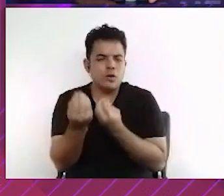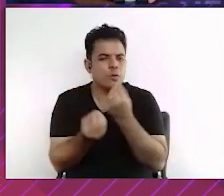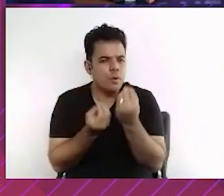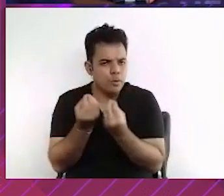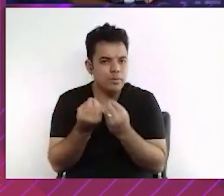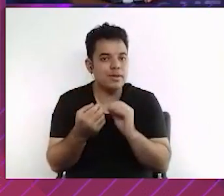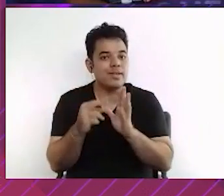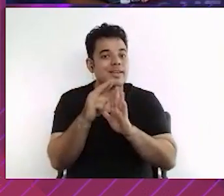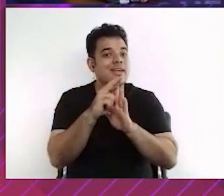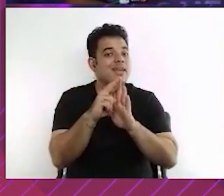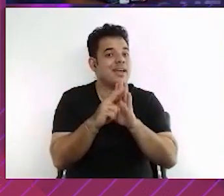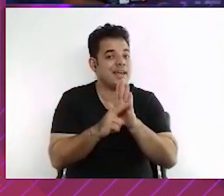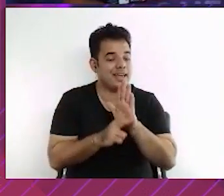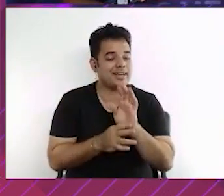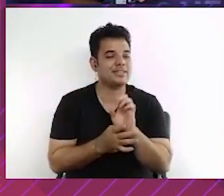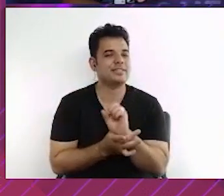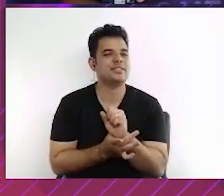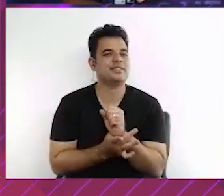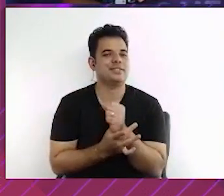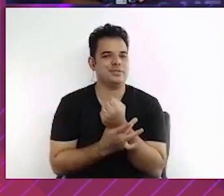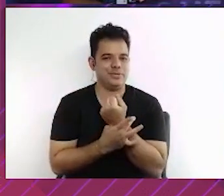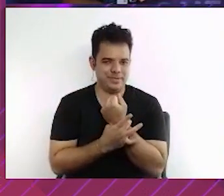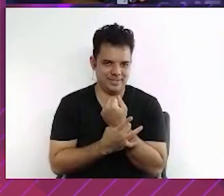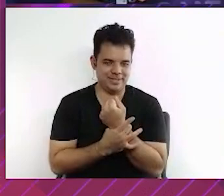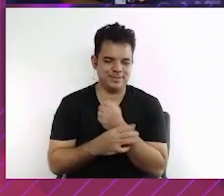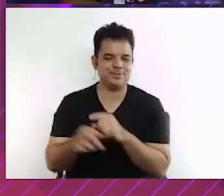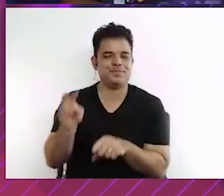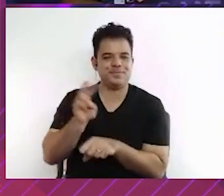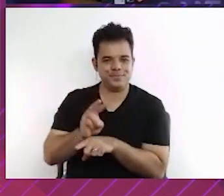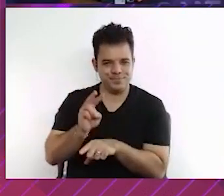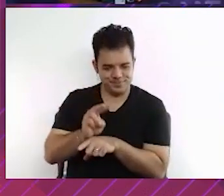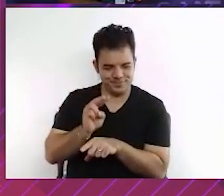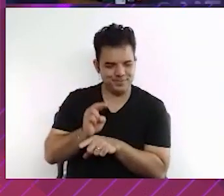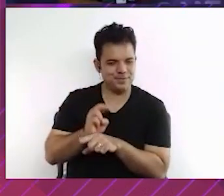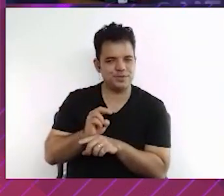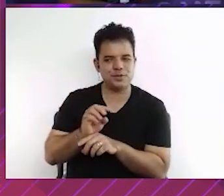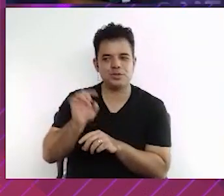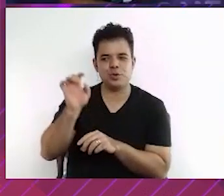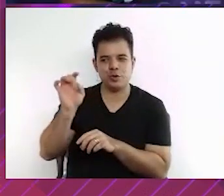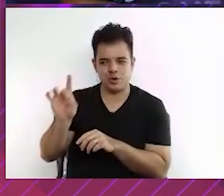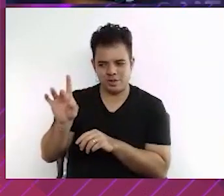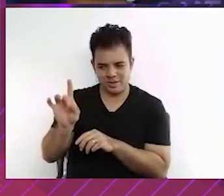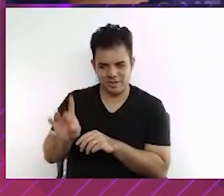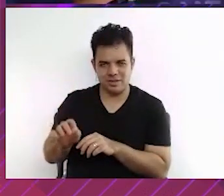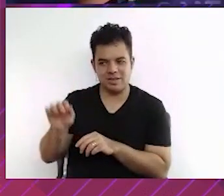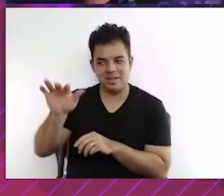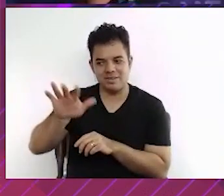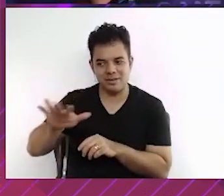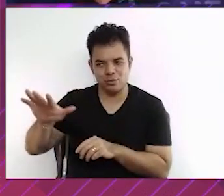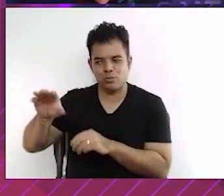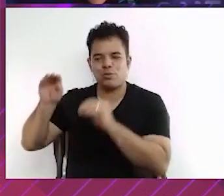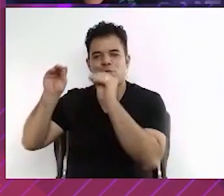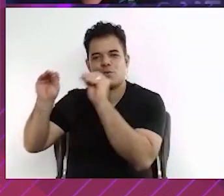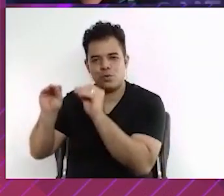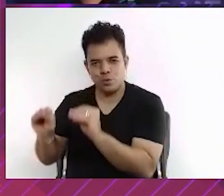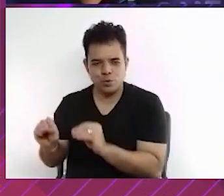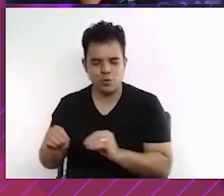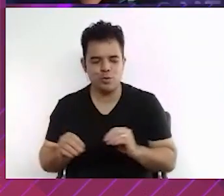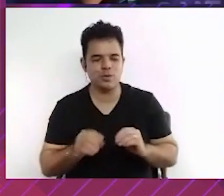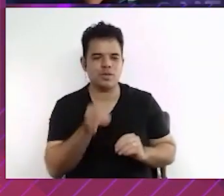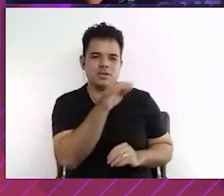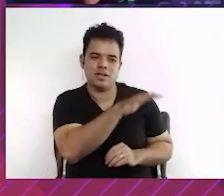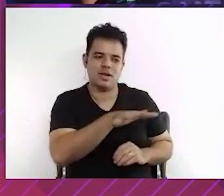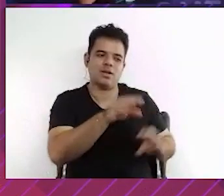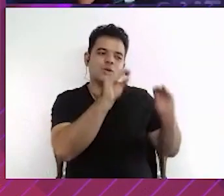regras de segurança assistencial que a gente atribuiu para cada setor. Que nem eu tinha mostrado antes,